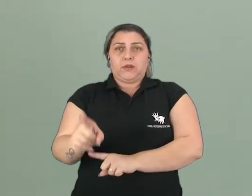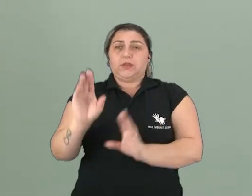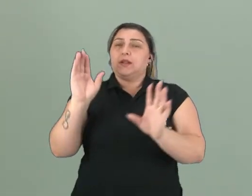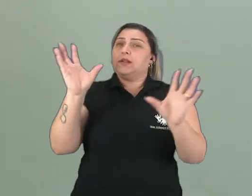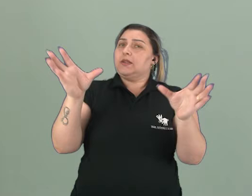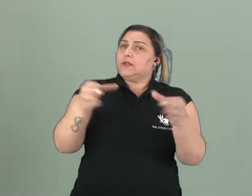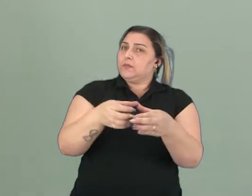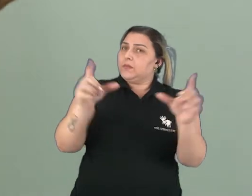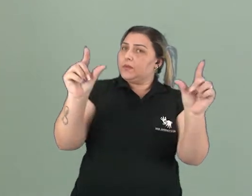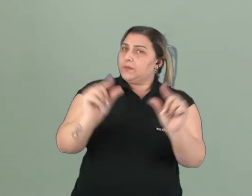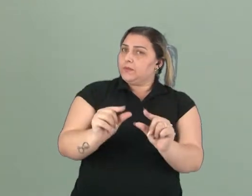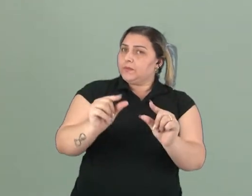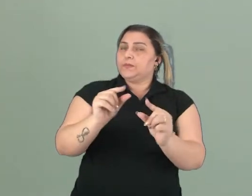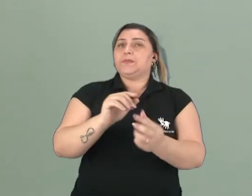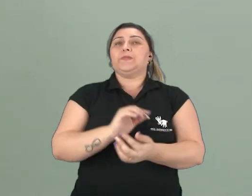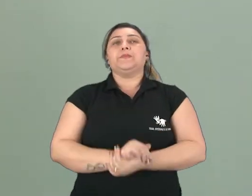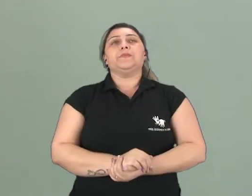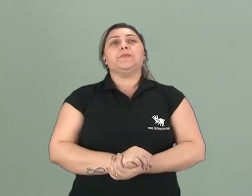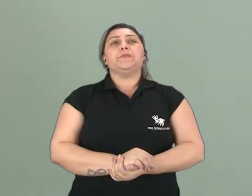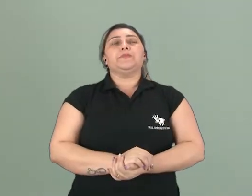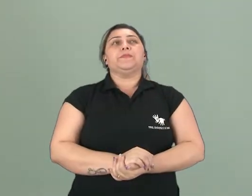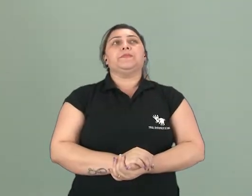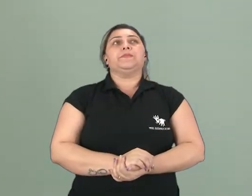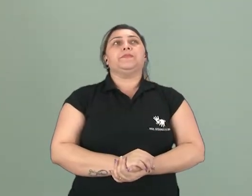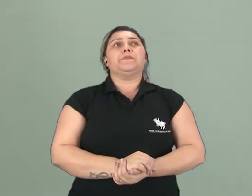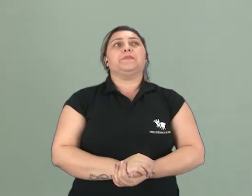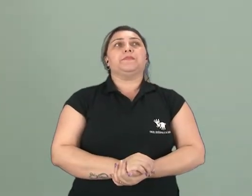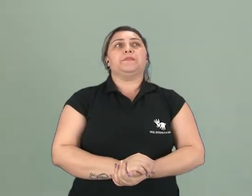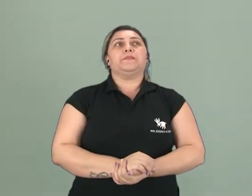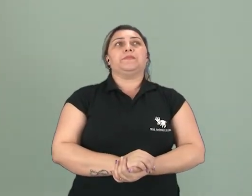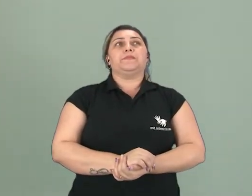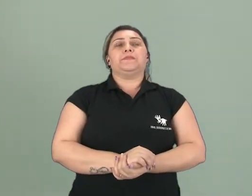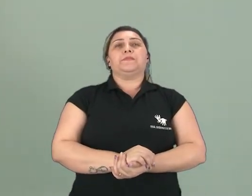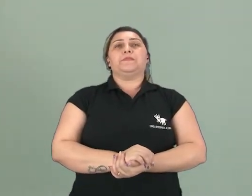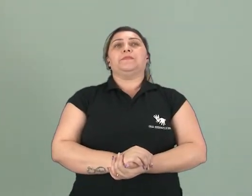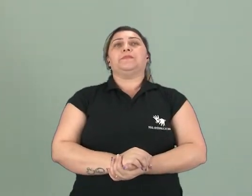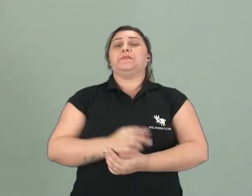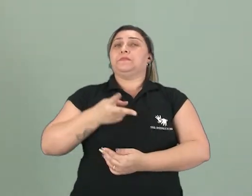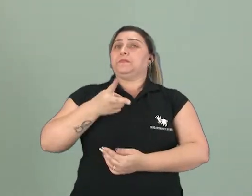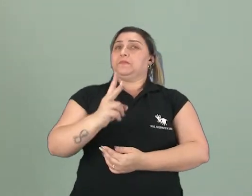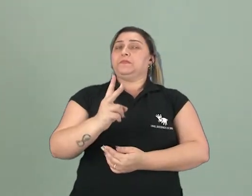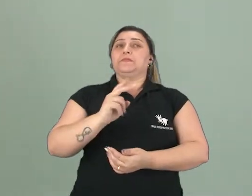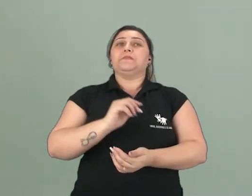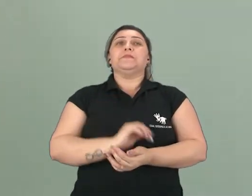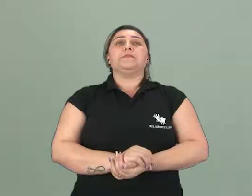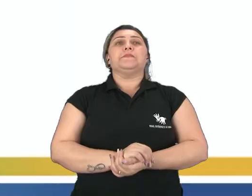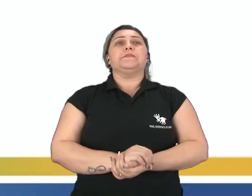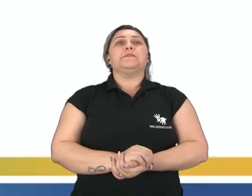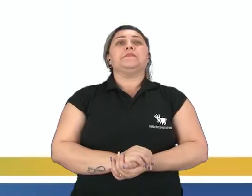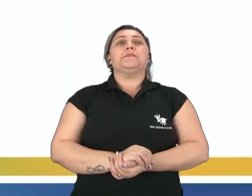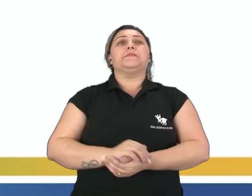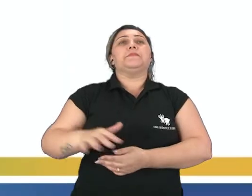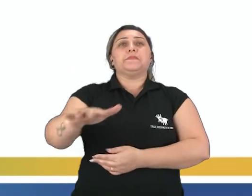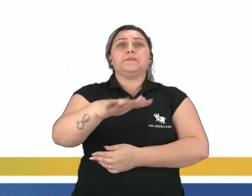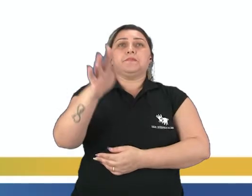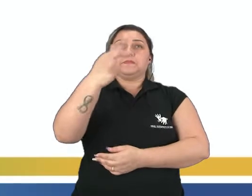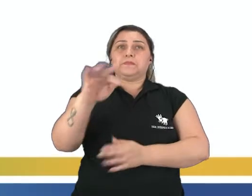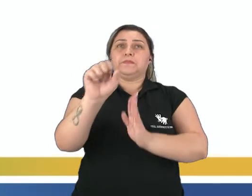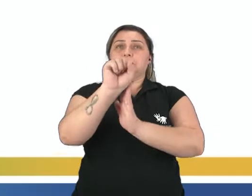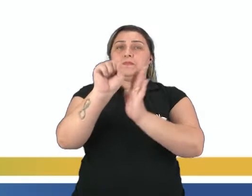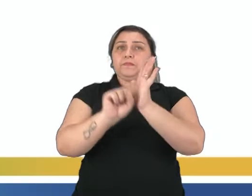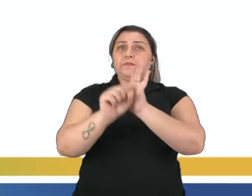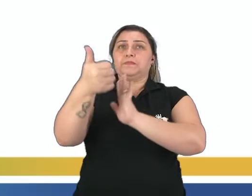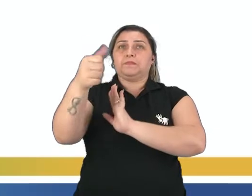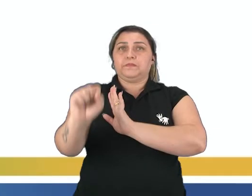dessa Bastilha, que era uma prisão na França nesse período. Continuando. A sociedade francesa